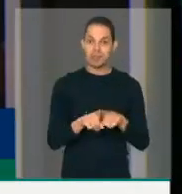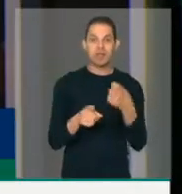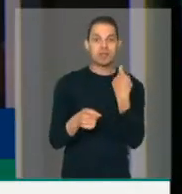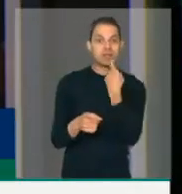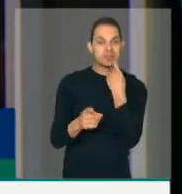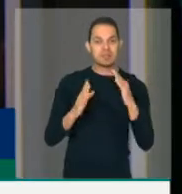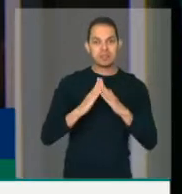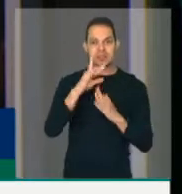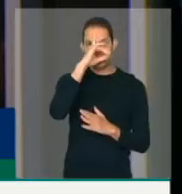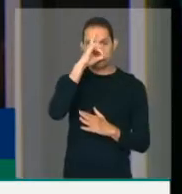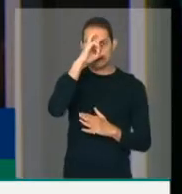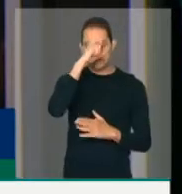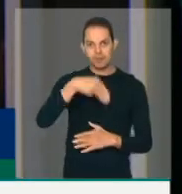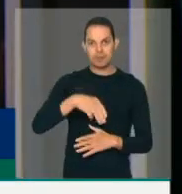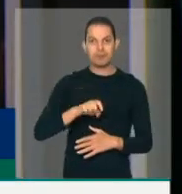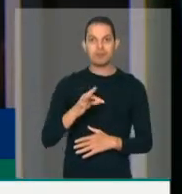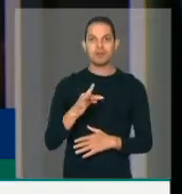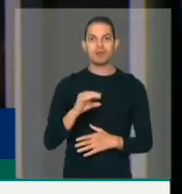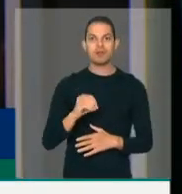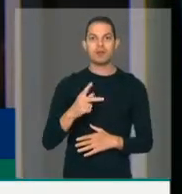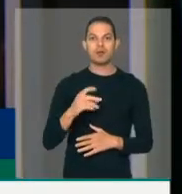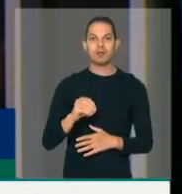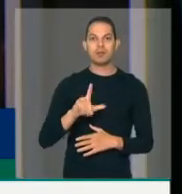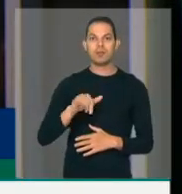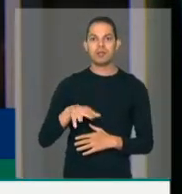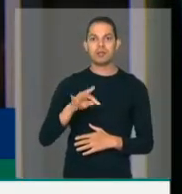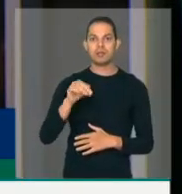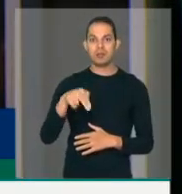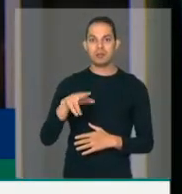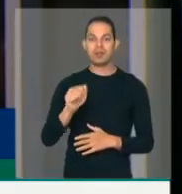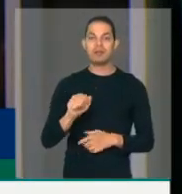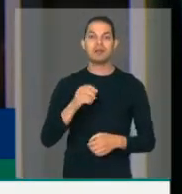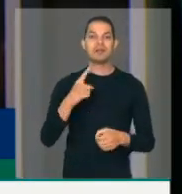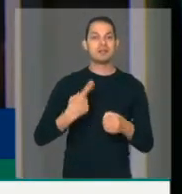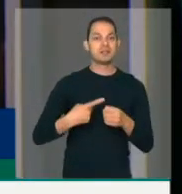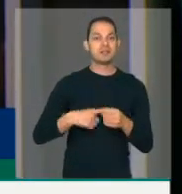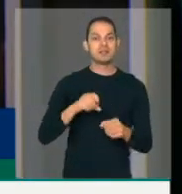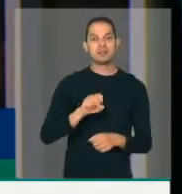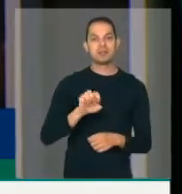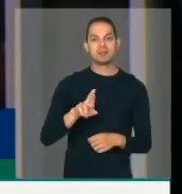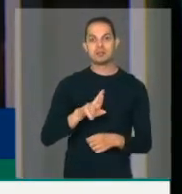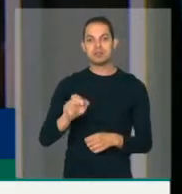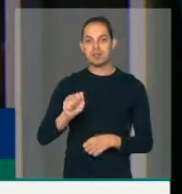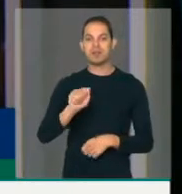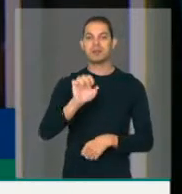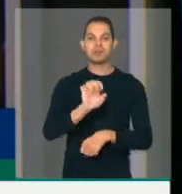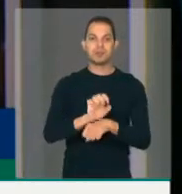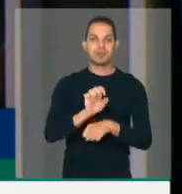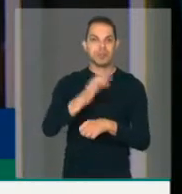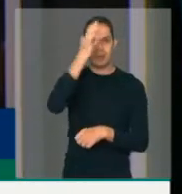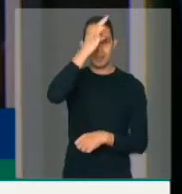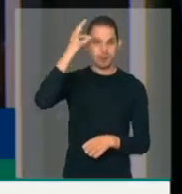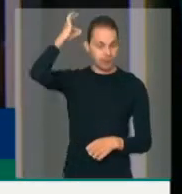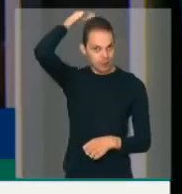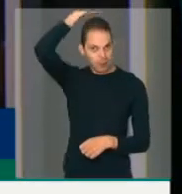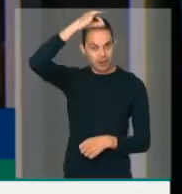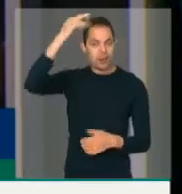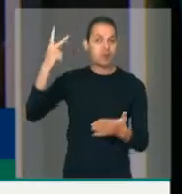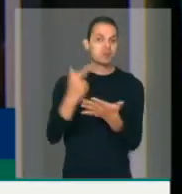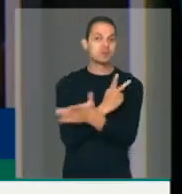Hospital Metropolitano, localizado no município de Serra, Espírito Santo. E veio o jornalista Espírito de